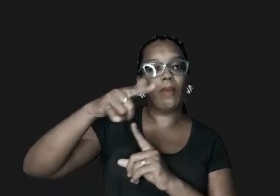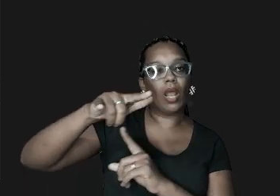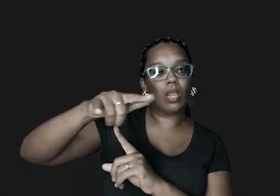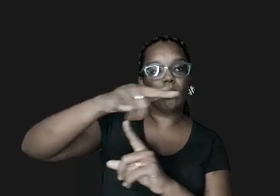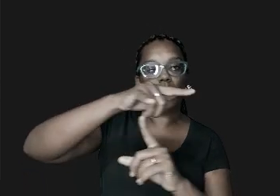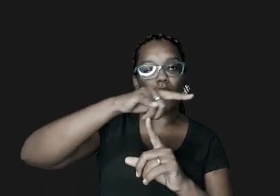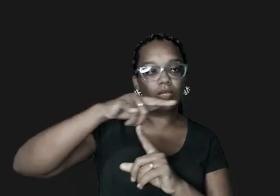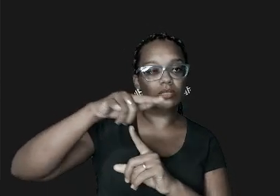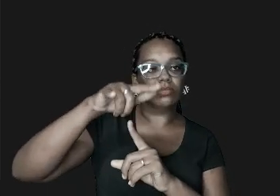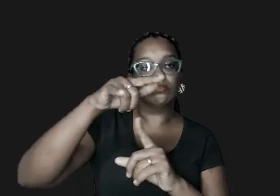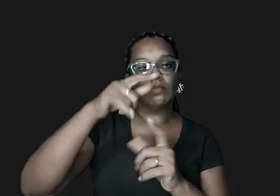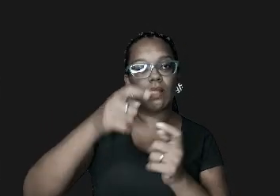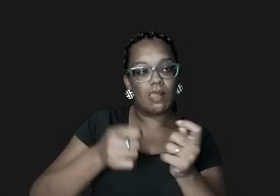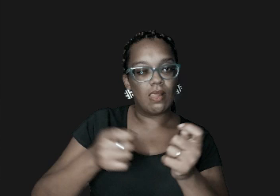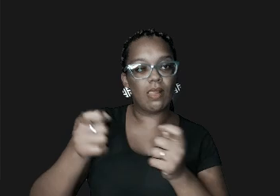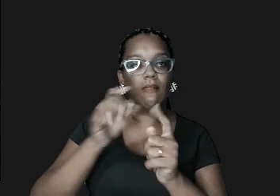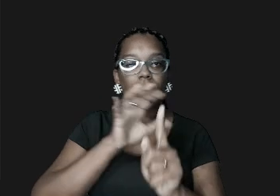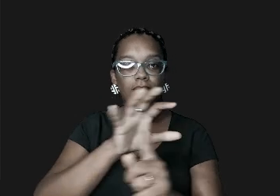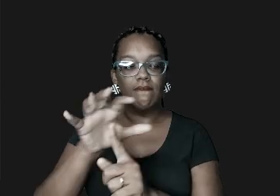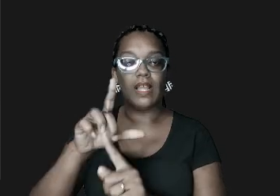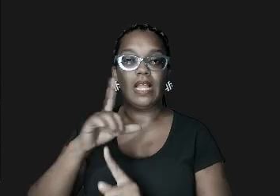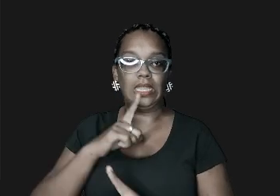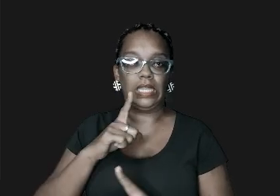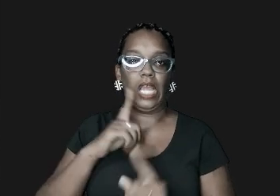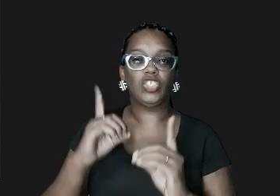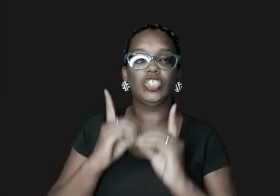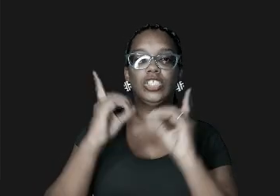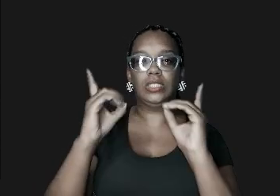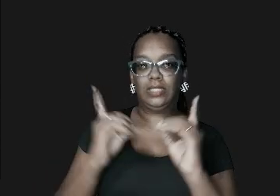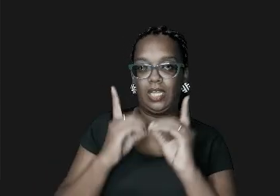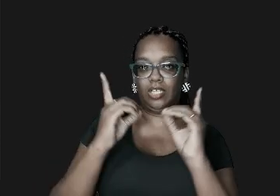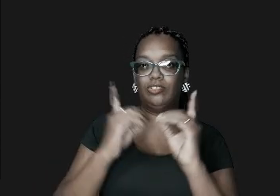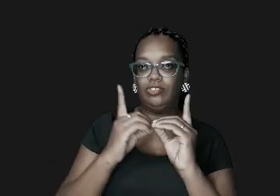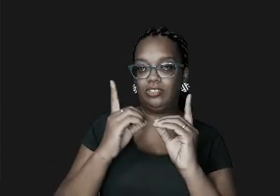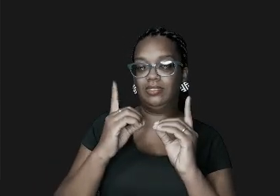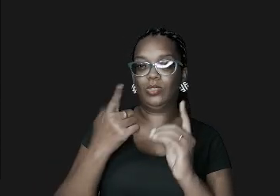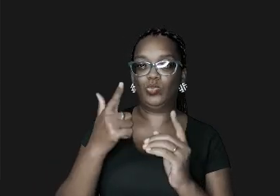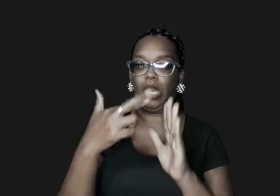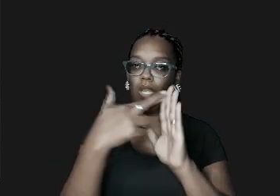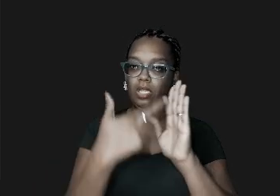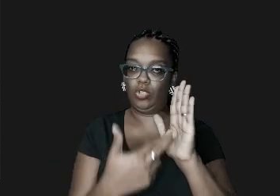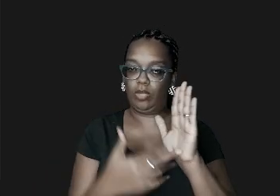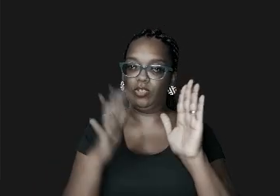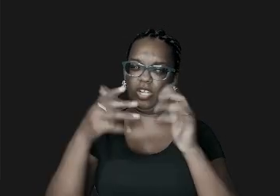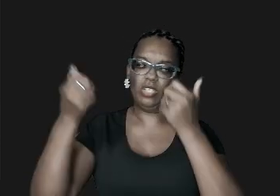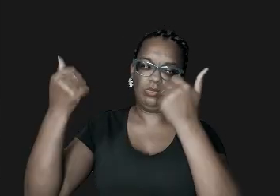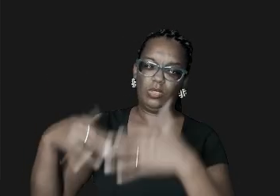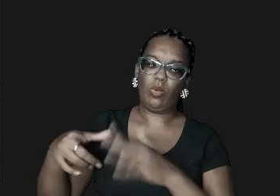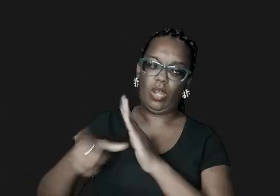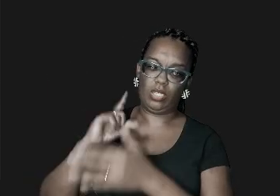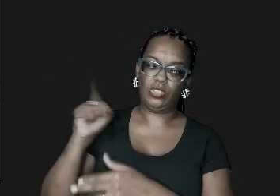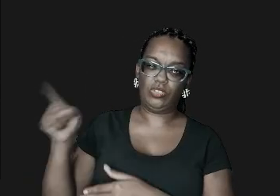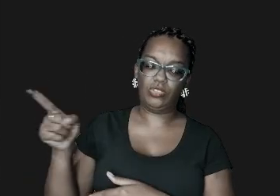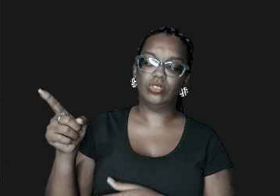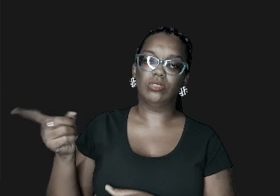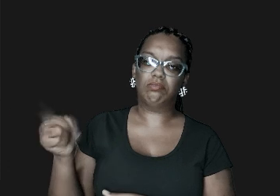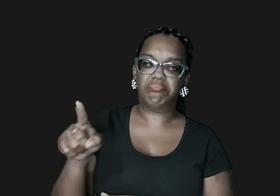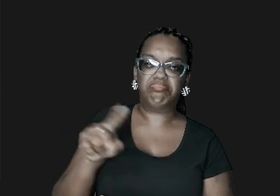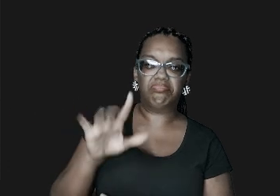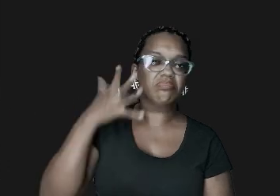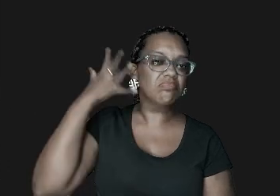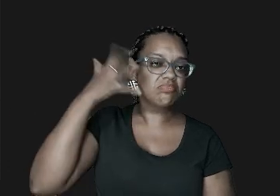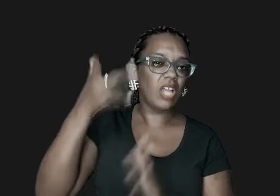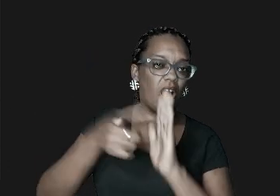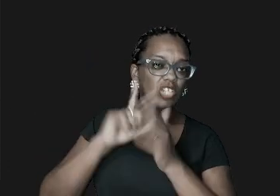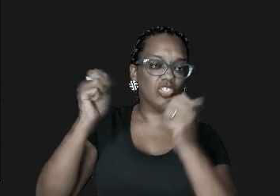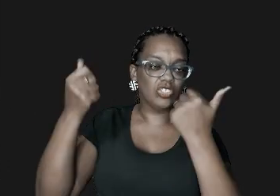o tipo manipulação ele tem ali uma classificação didática essa classificação não tá na Norma já